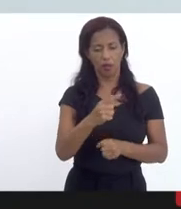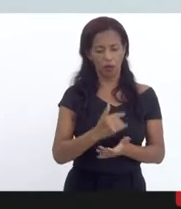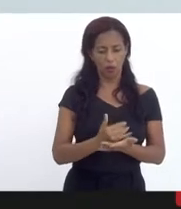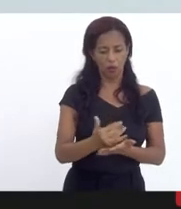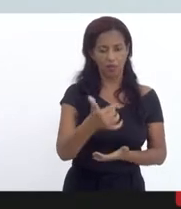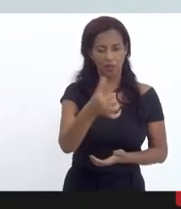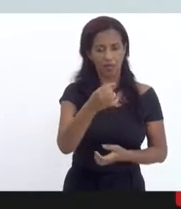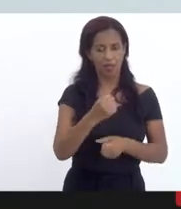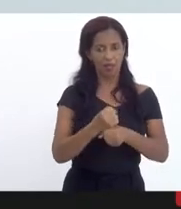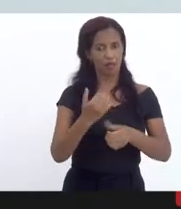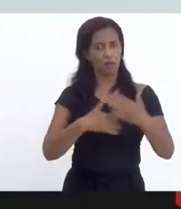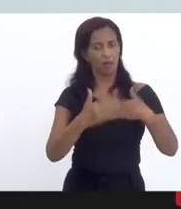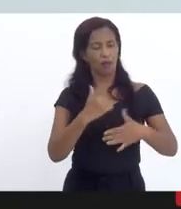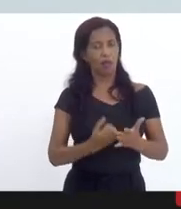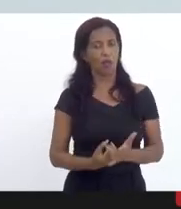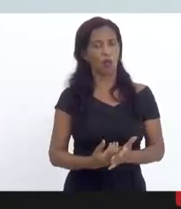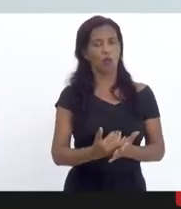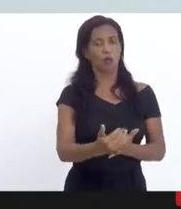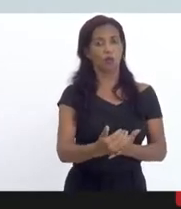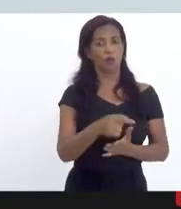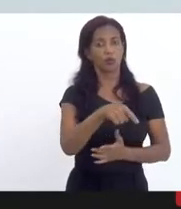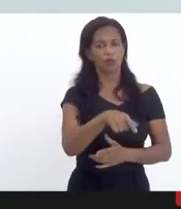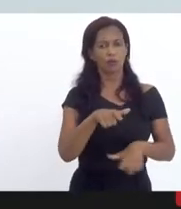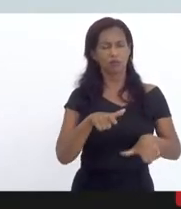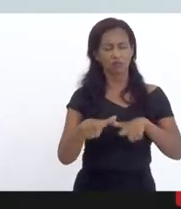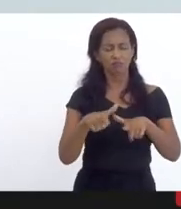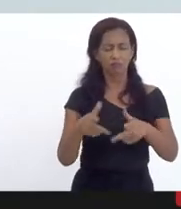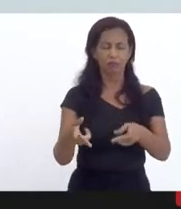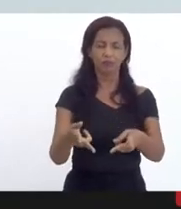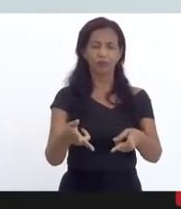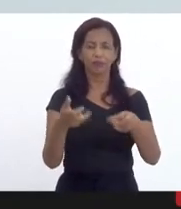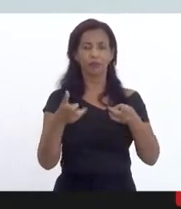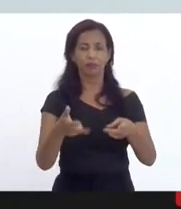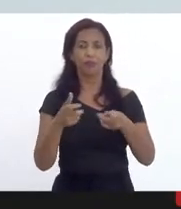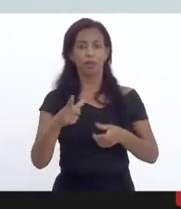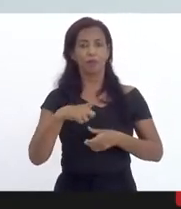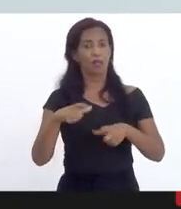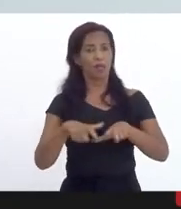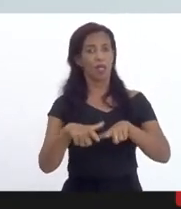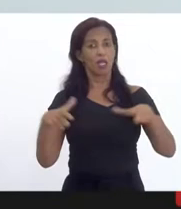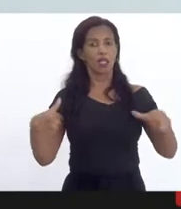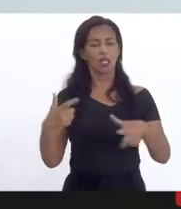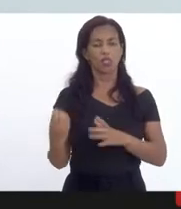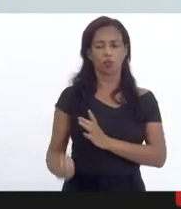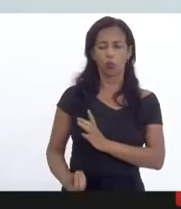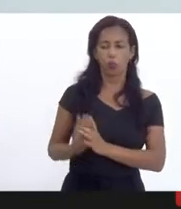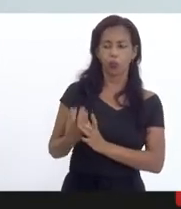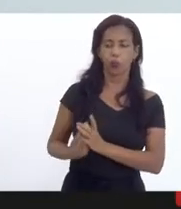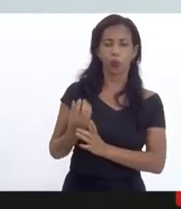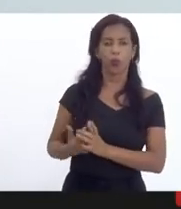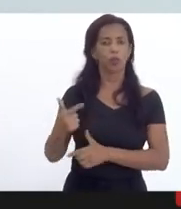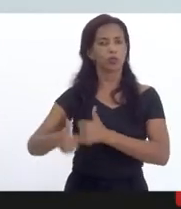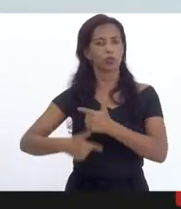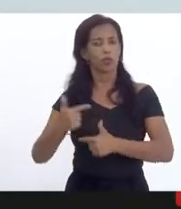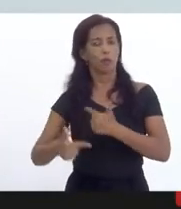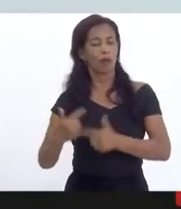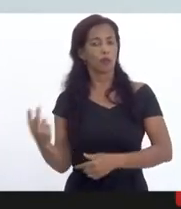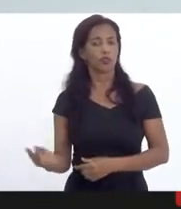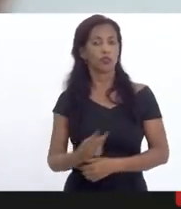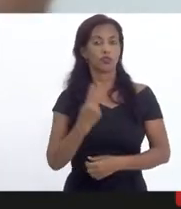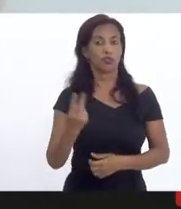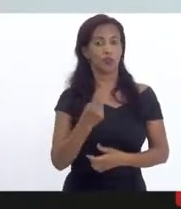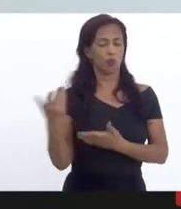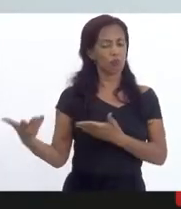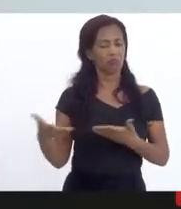10 anos atrás. Então, esse mercado deve ser explorado, porque tem um potencial muito grande de geração de empregos e geração de valor. Aqui eu não